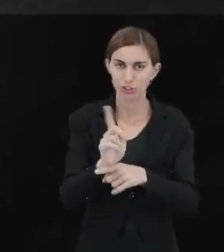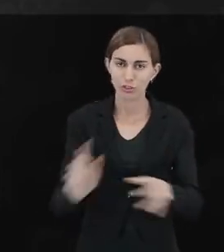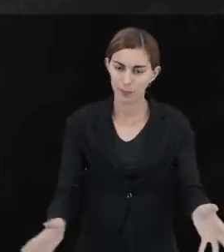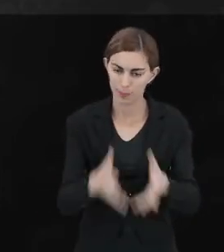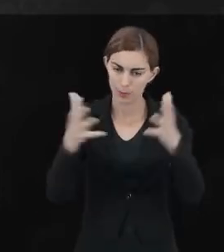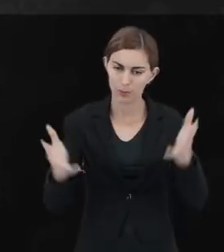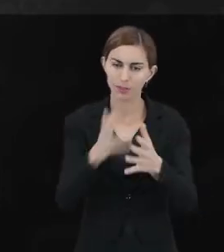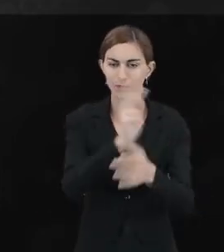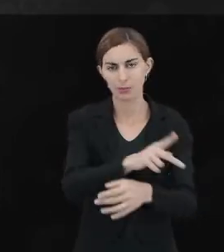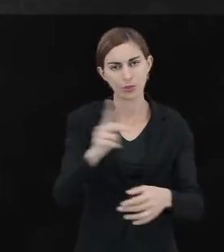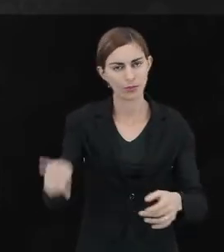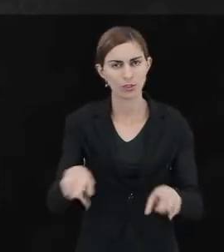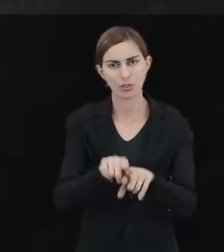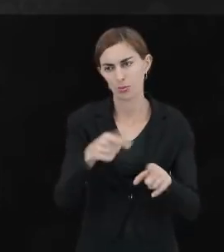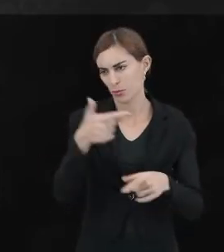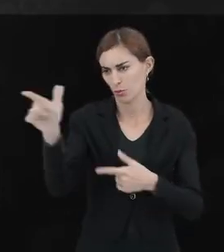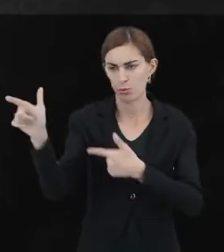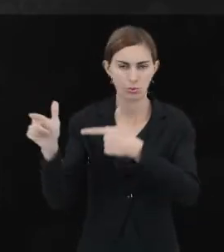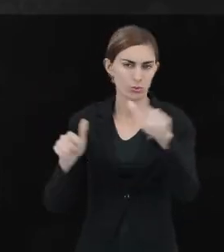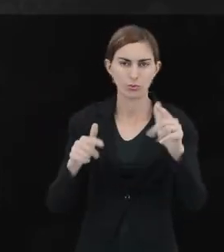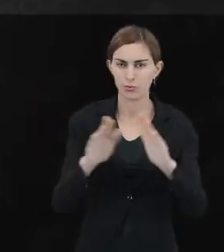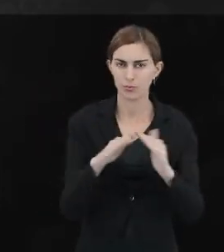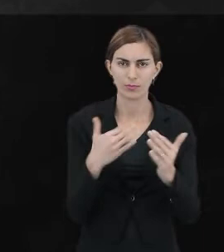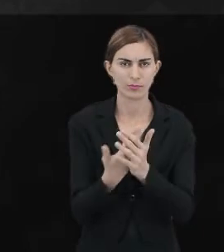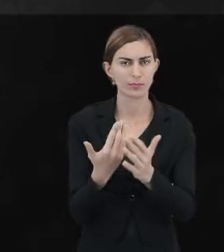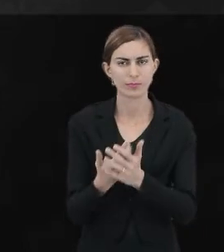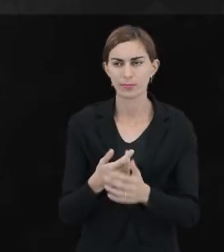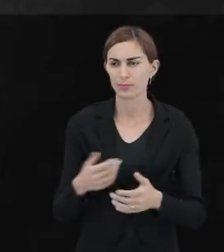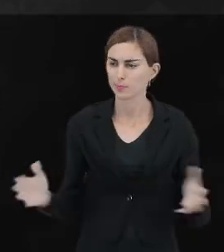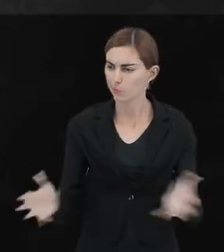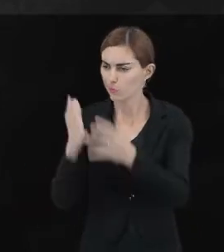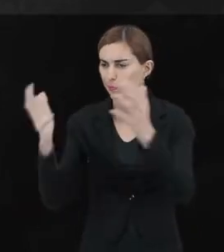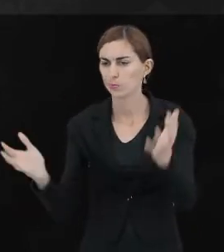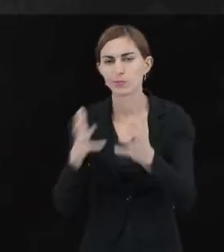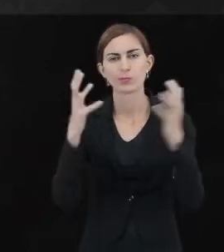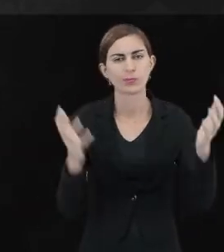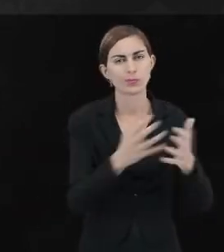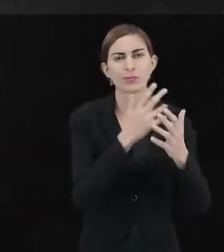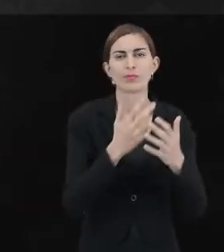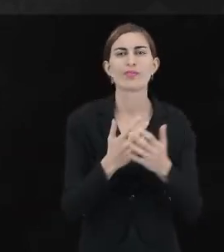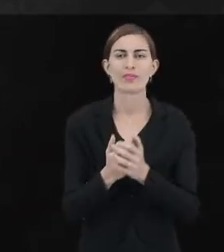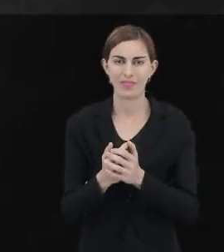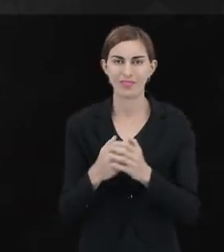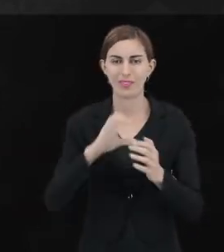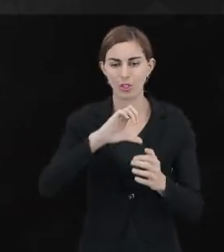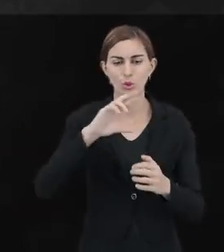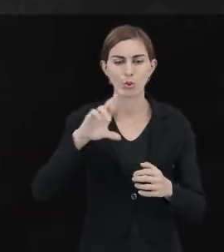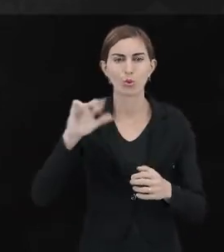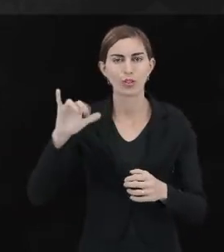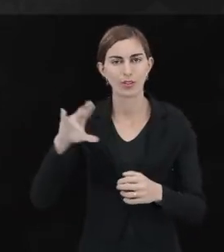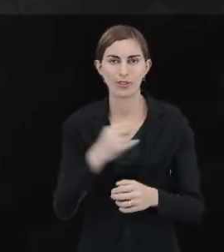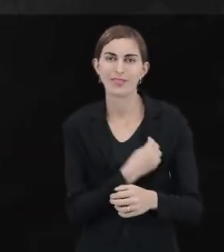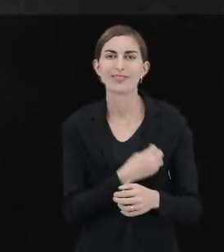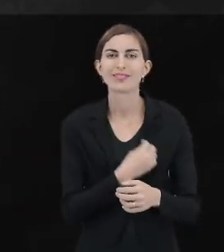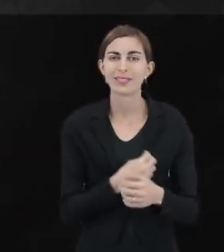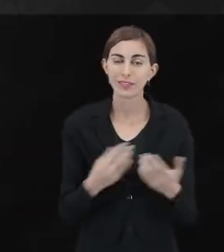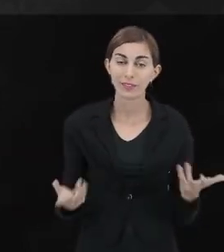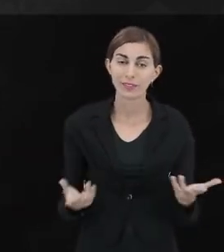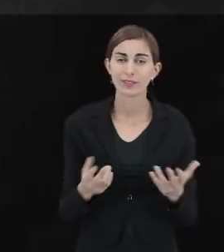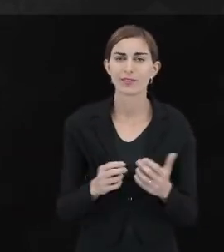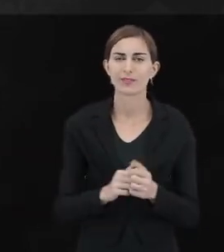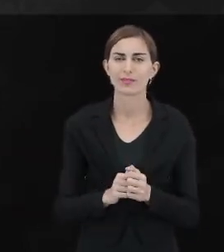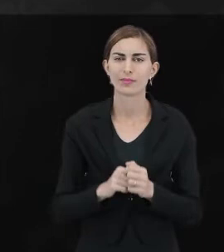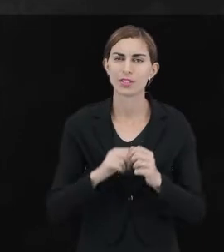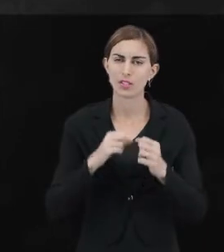mobilizar os professores e demais atores escolares e articulá-los com vistas a tornar o currículo vivo,